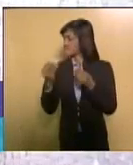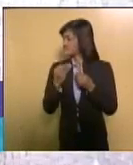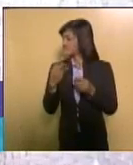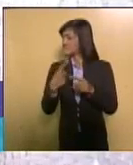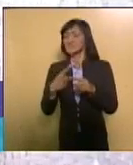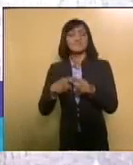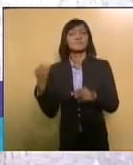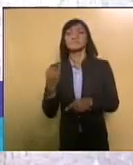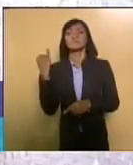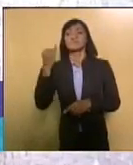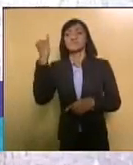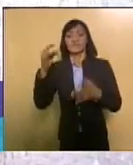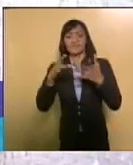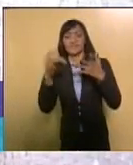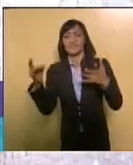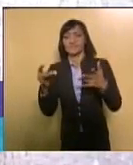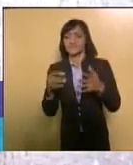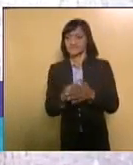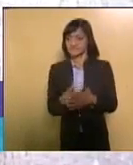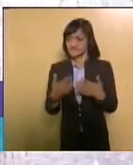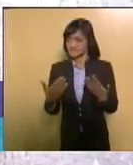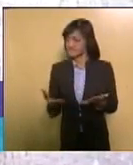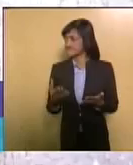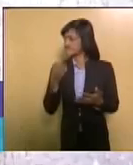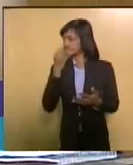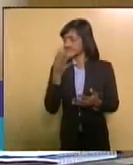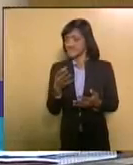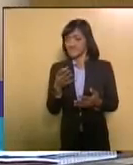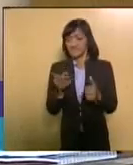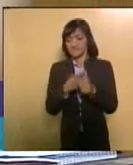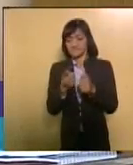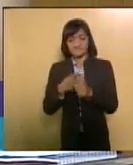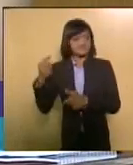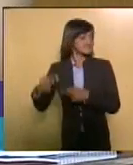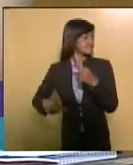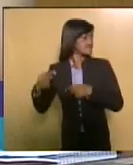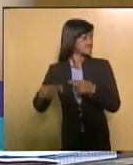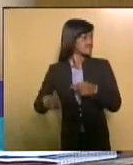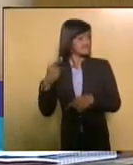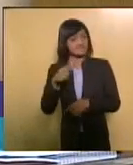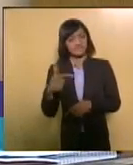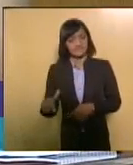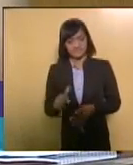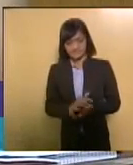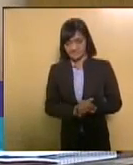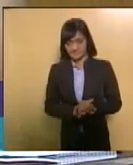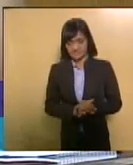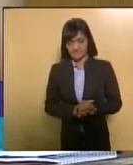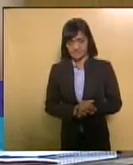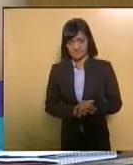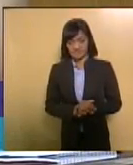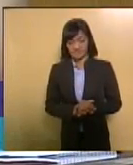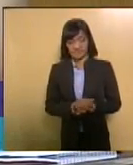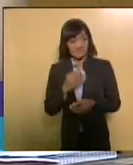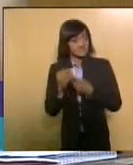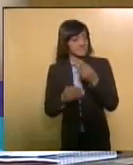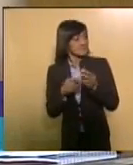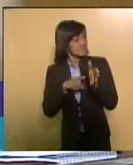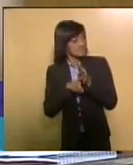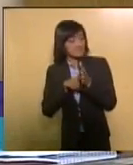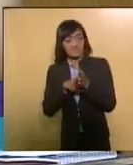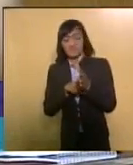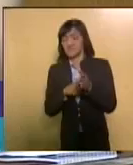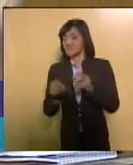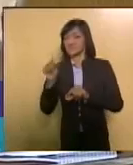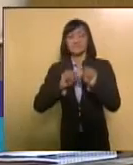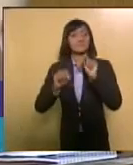é importante a gente destacar isso bom primeiro é porque a gente não tem política pública para enfrentar nenhum desses fenômenos né pensando em âmbito nacional o que que